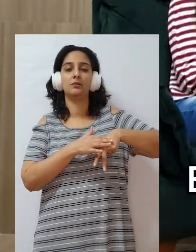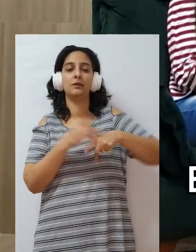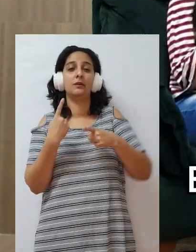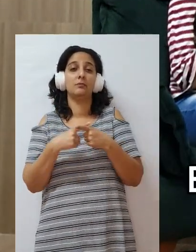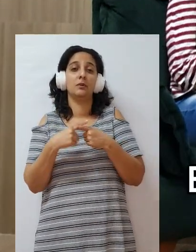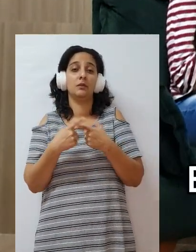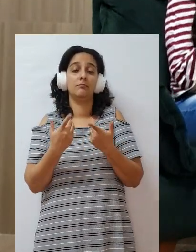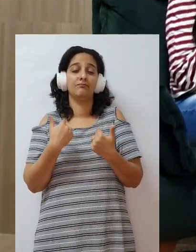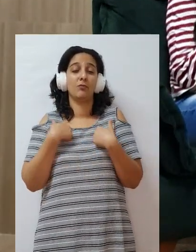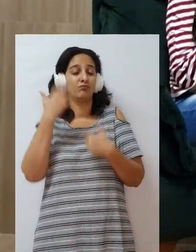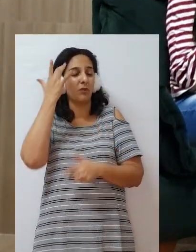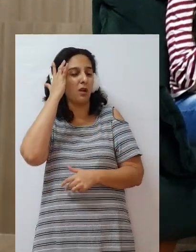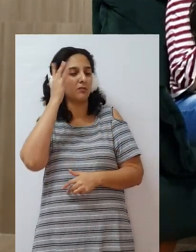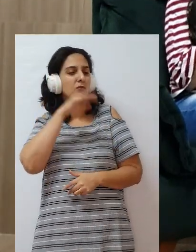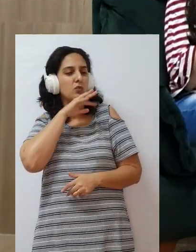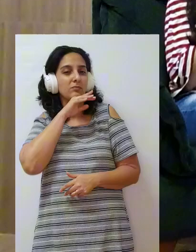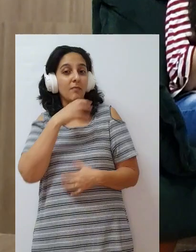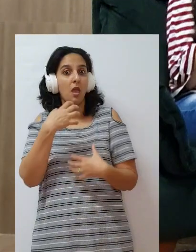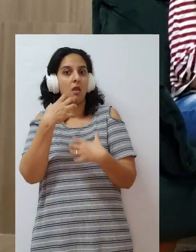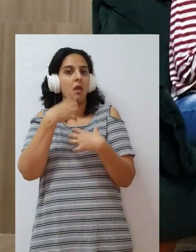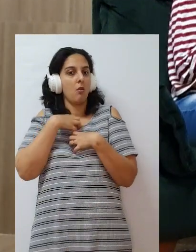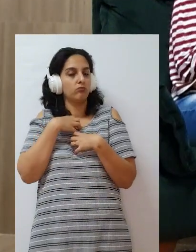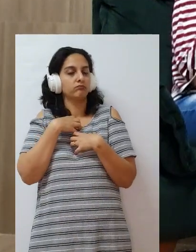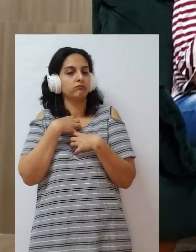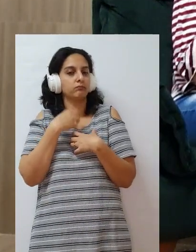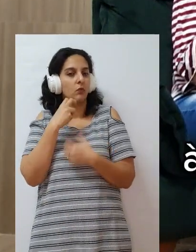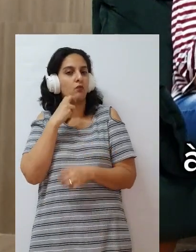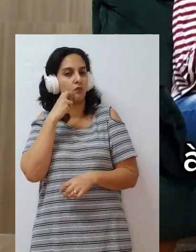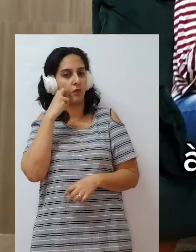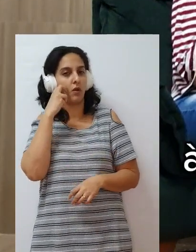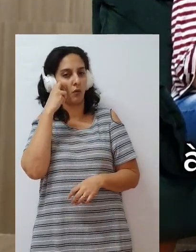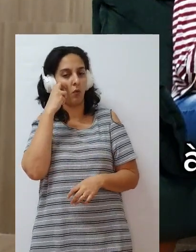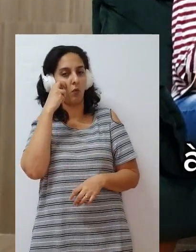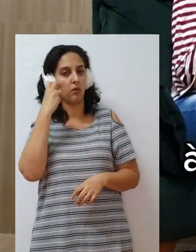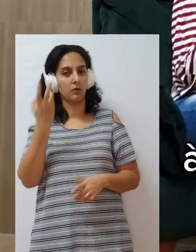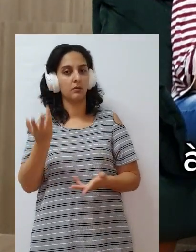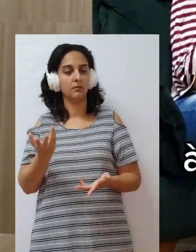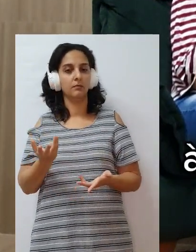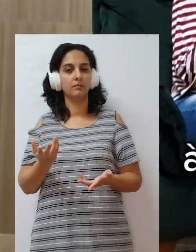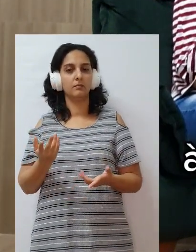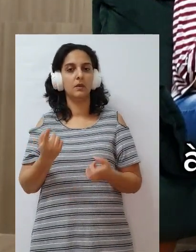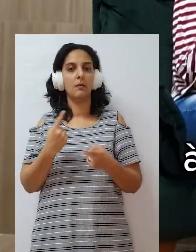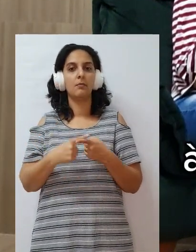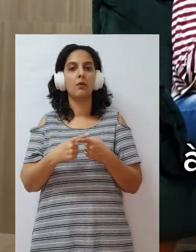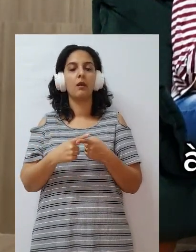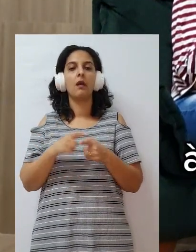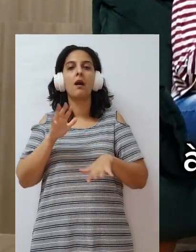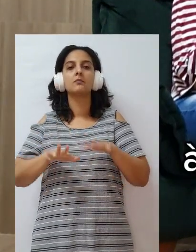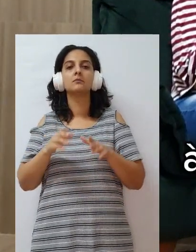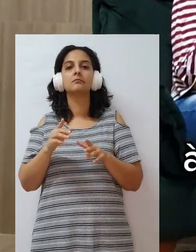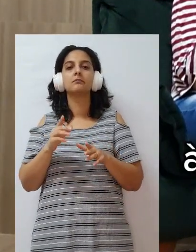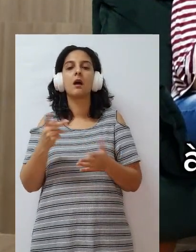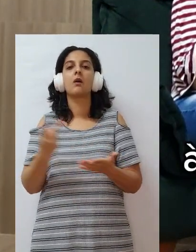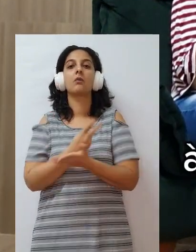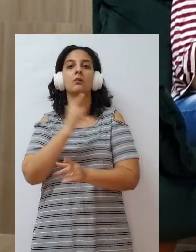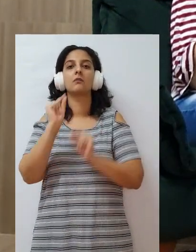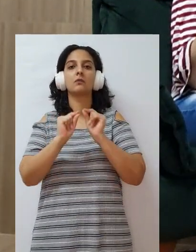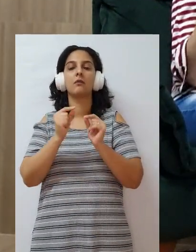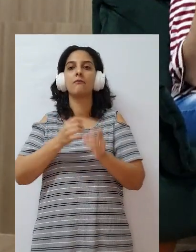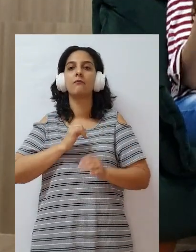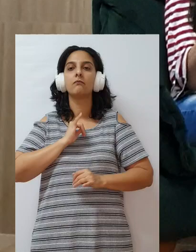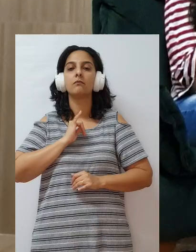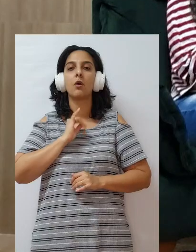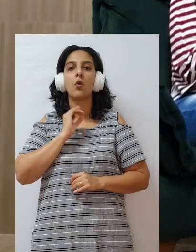porque eu teria vergonha. Se às vezes a gente troca ali alguma coisa com o nosso